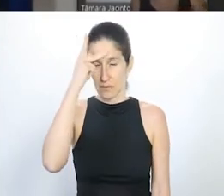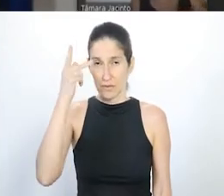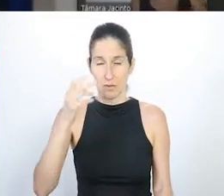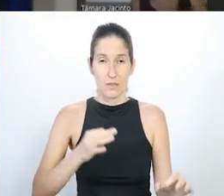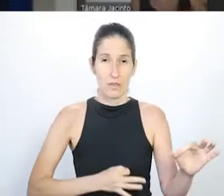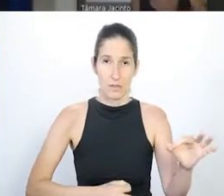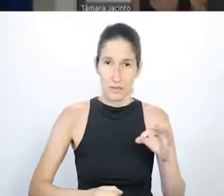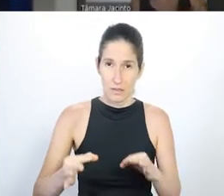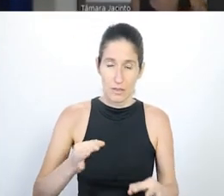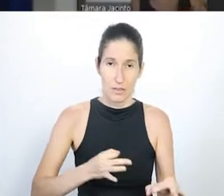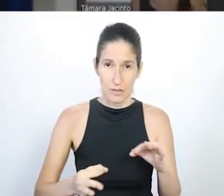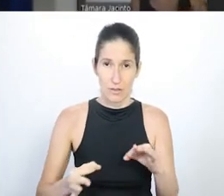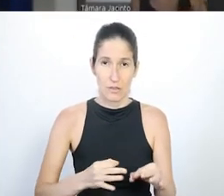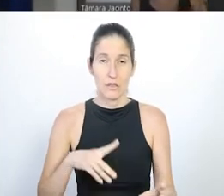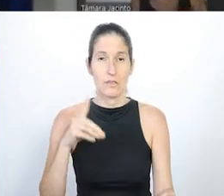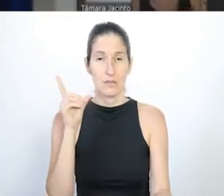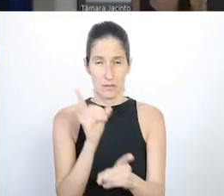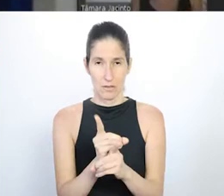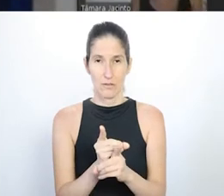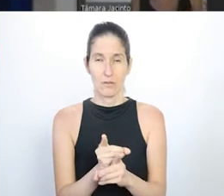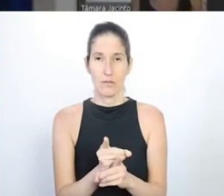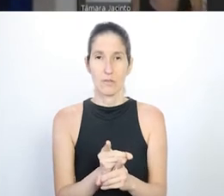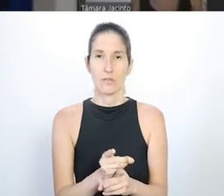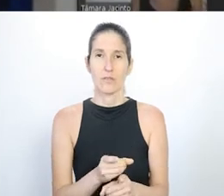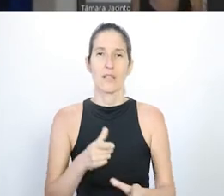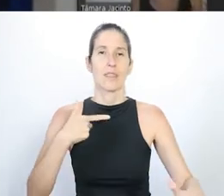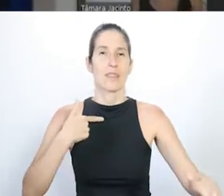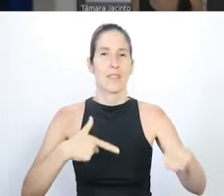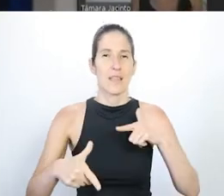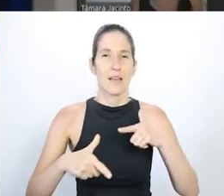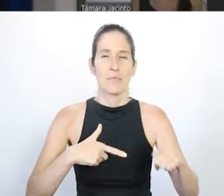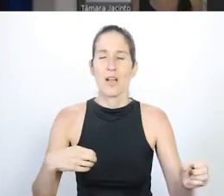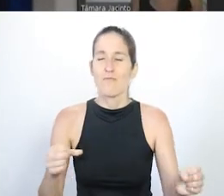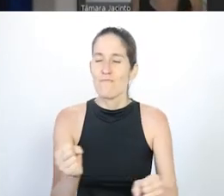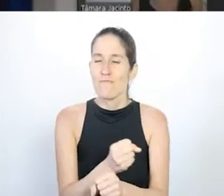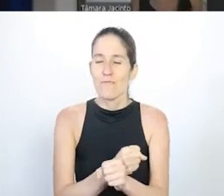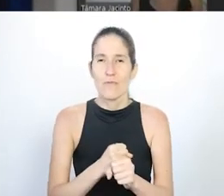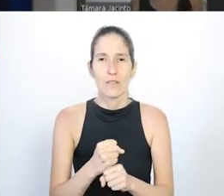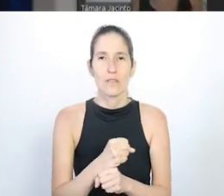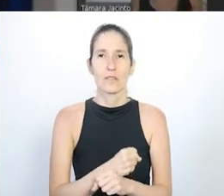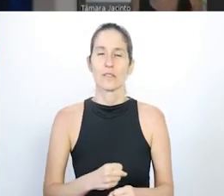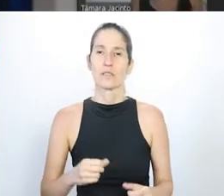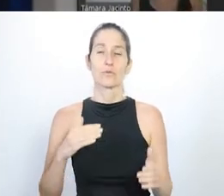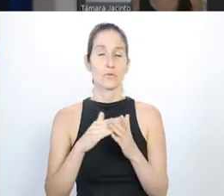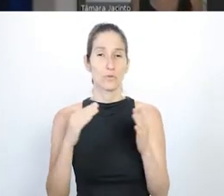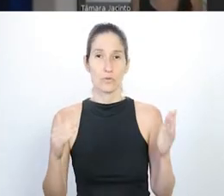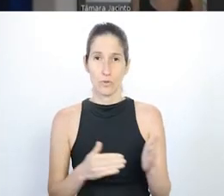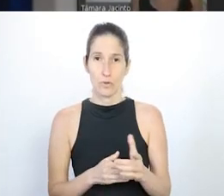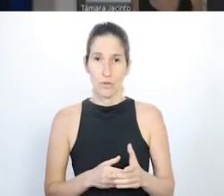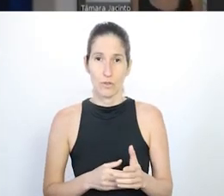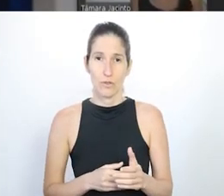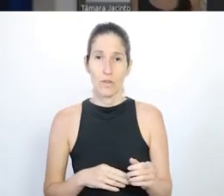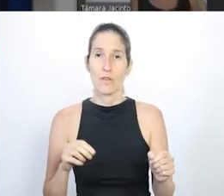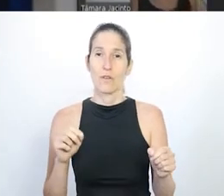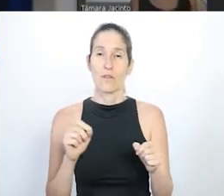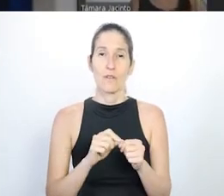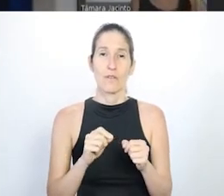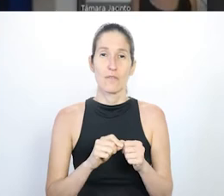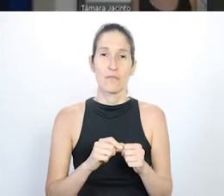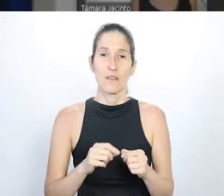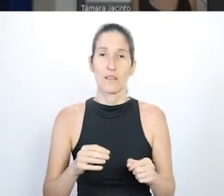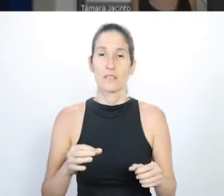o ano todo para fazer esse encontro para a gente, eles desenvolvem o seu trabalho, parabéns por isso. Mas o encontro, quem faz